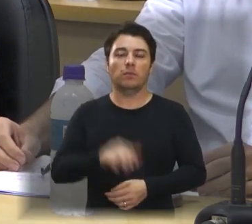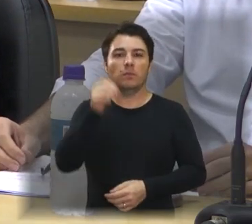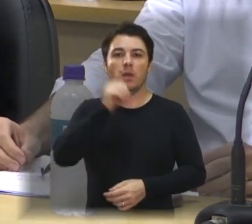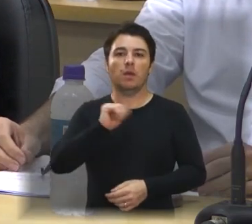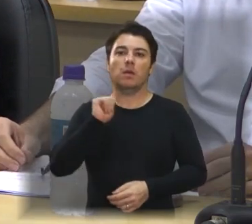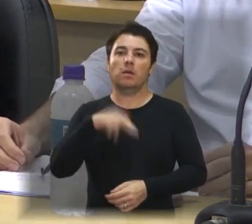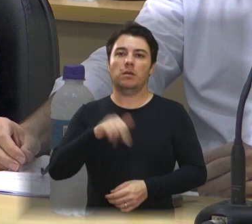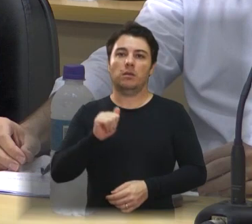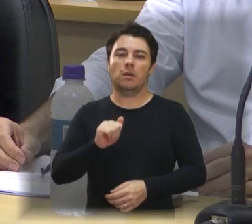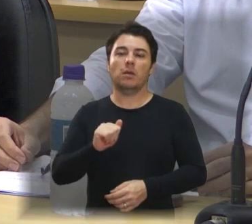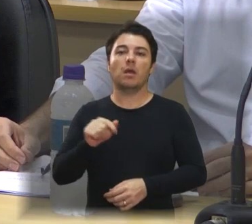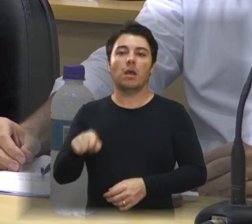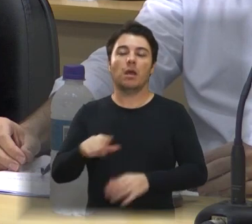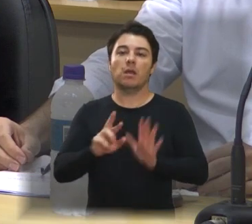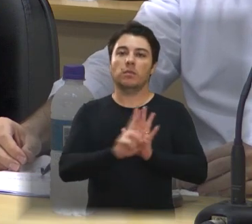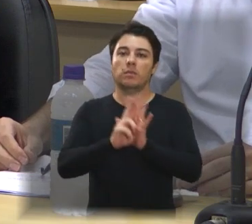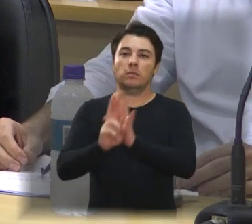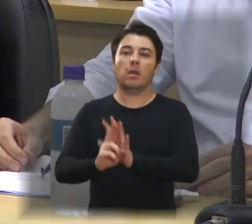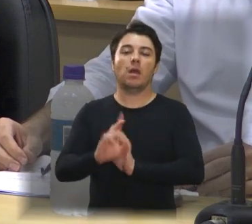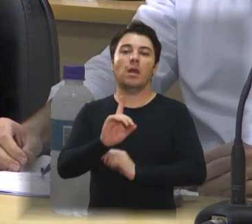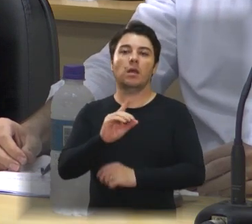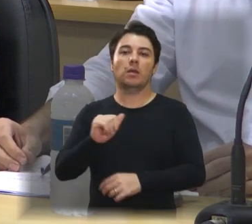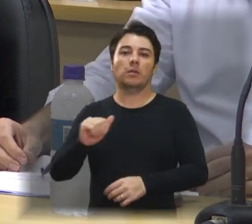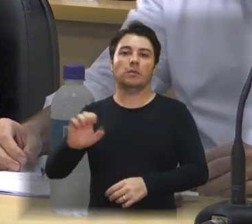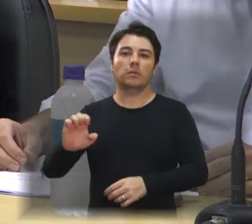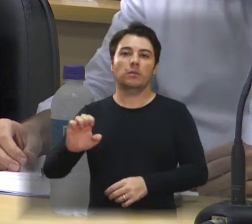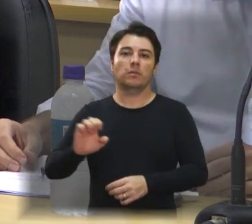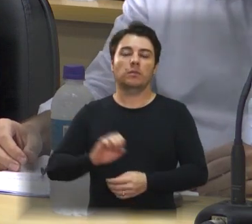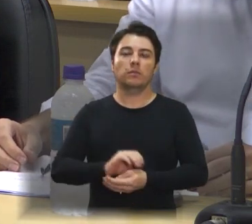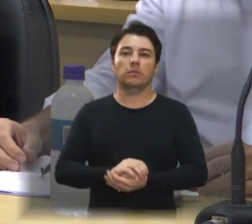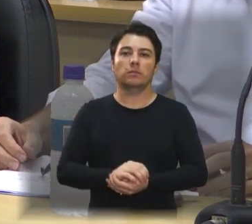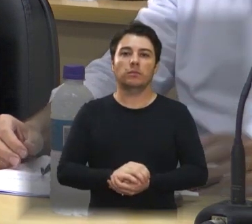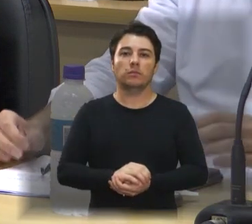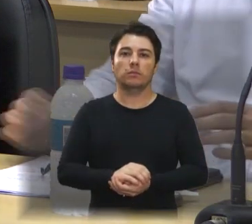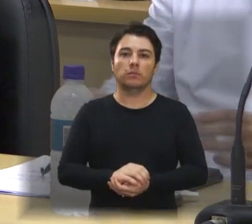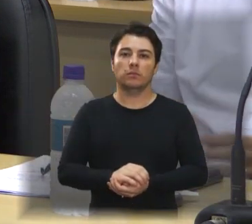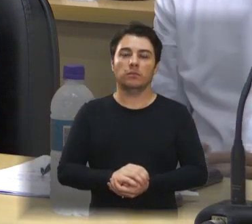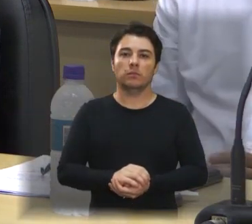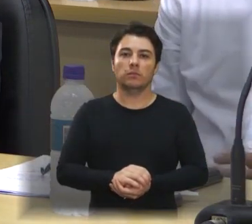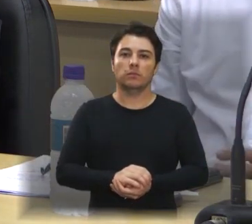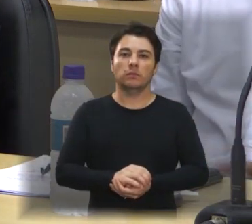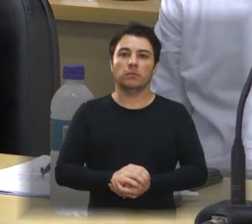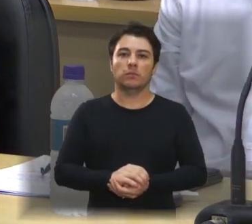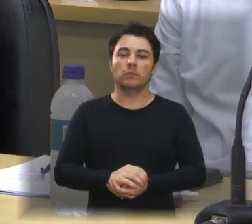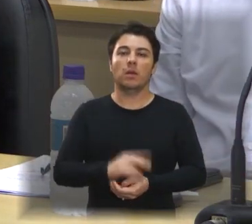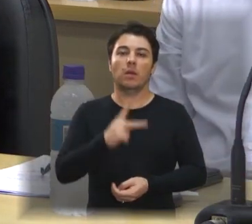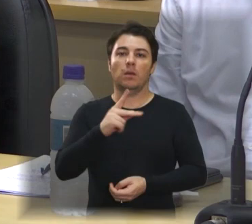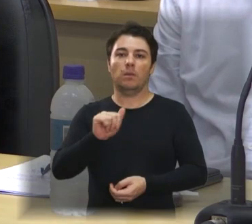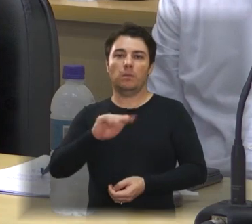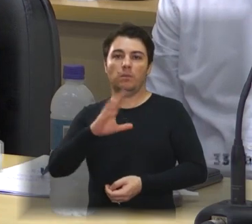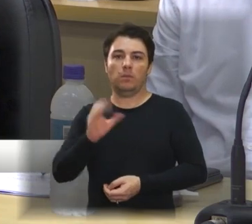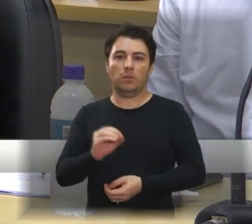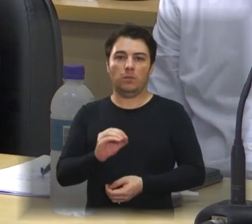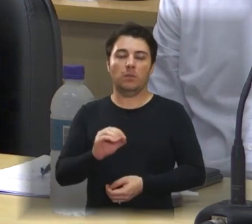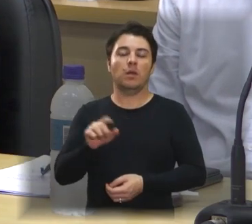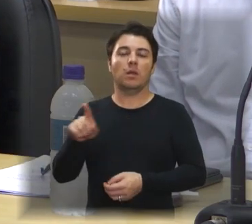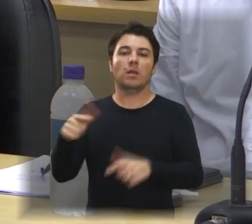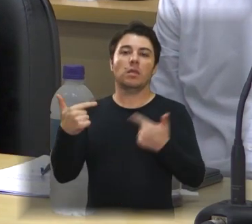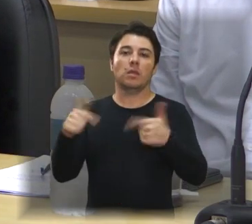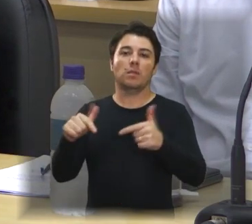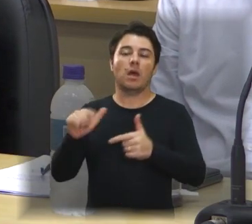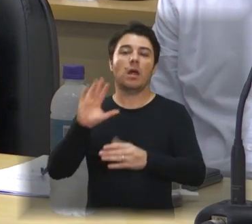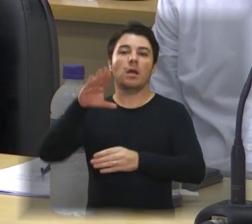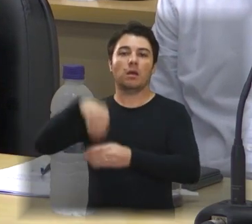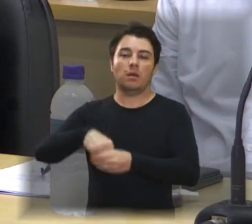chorando Almeida representando o departamento autônomo de água e esgoto em São Paulo Henrique Alves da Silva